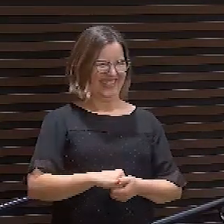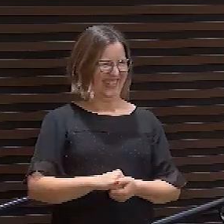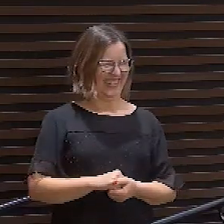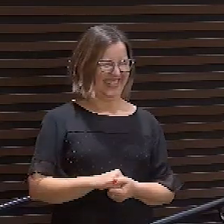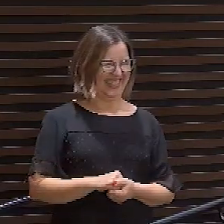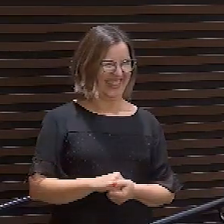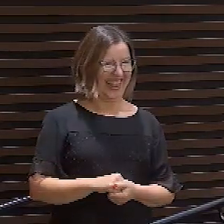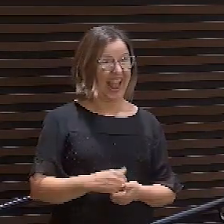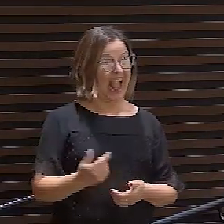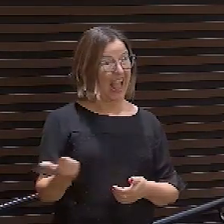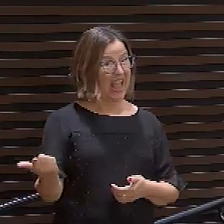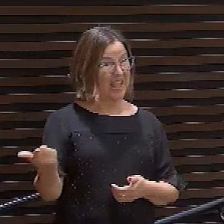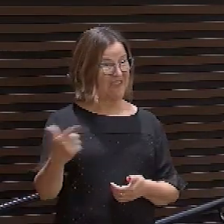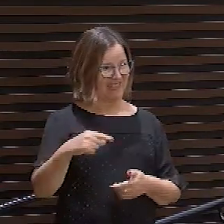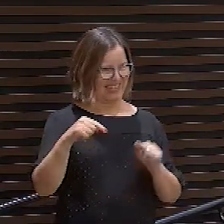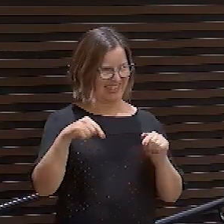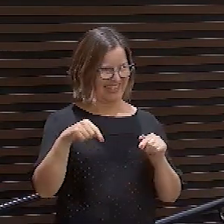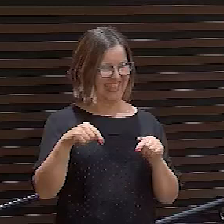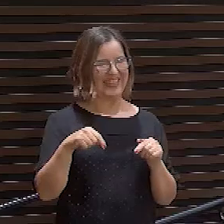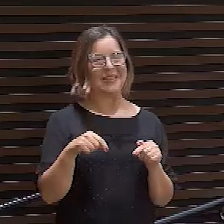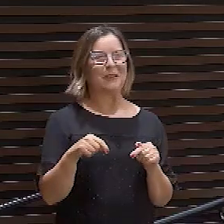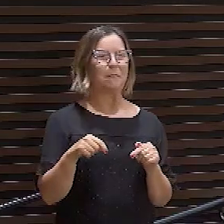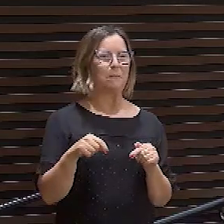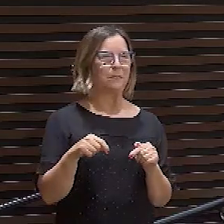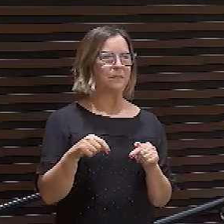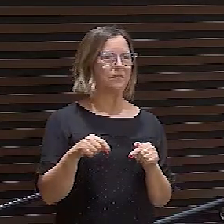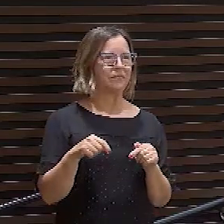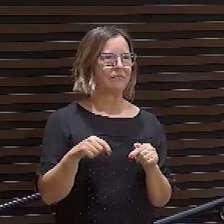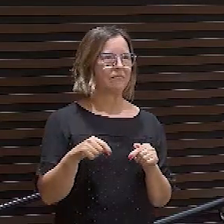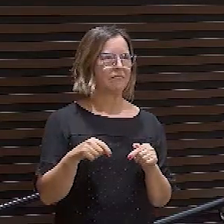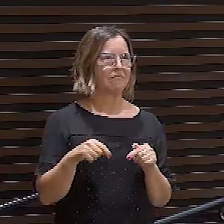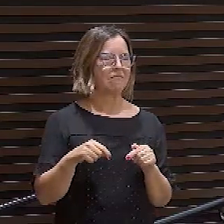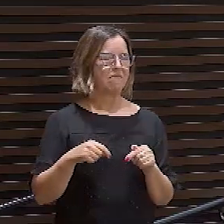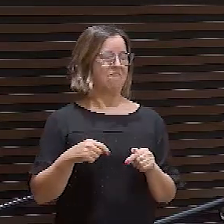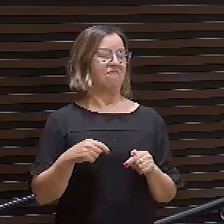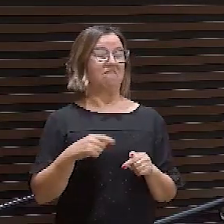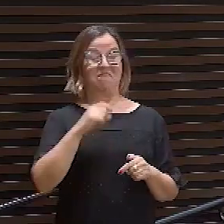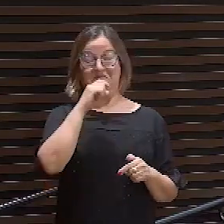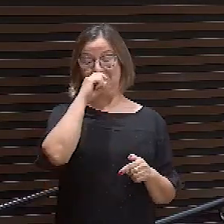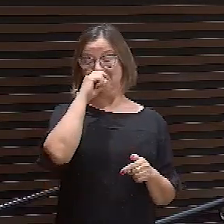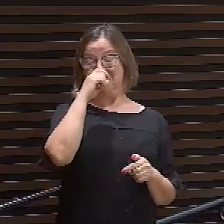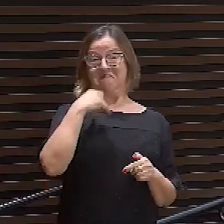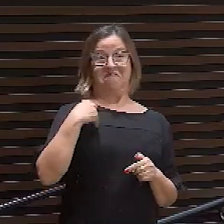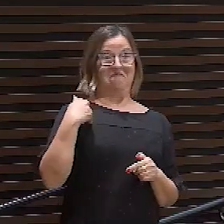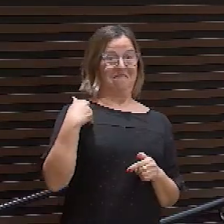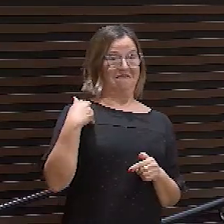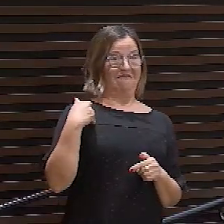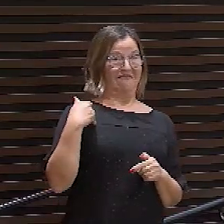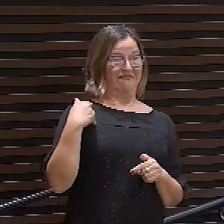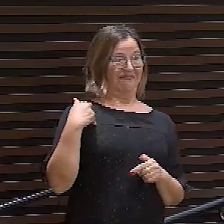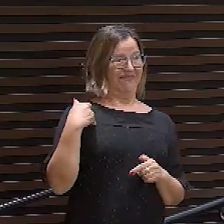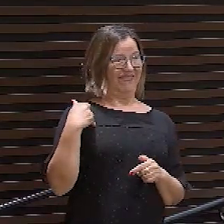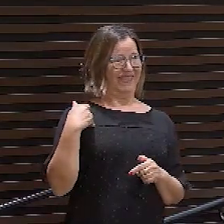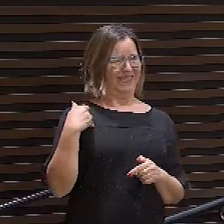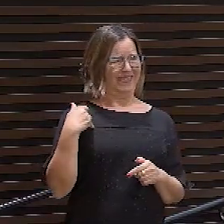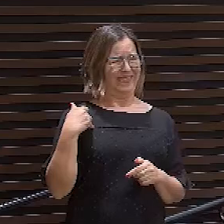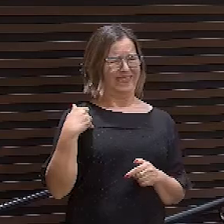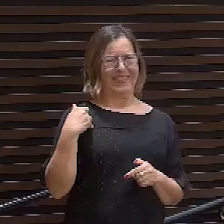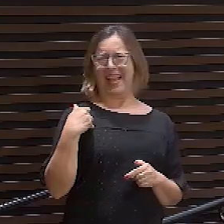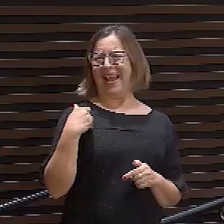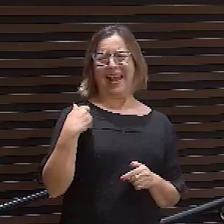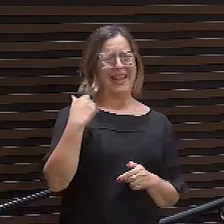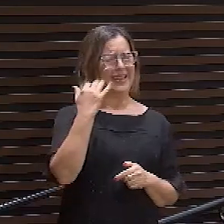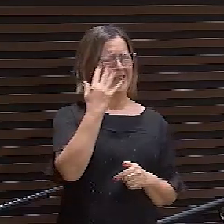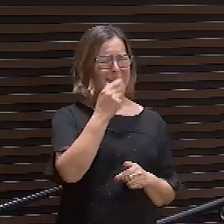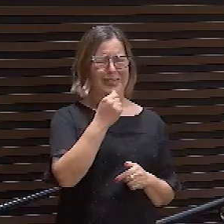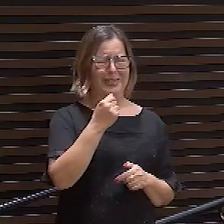Eu entrava aqui, gordo, soberbo. Que coisa mais linda, com